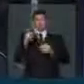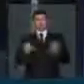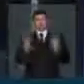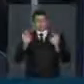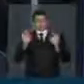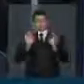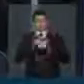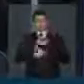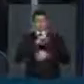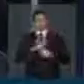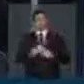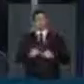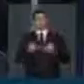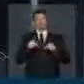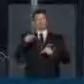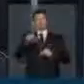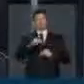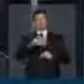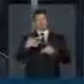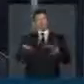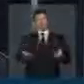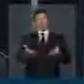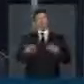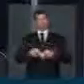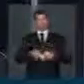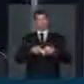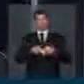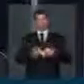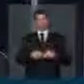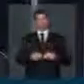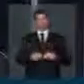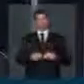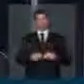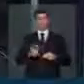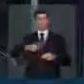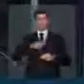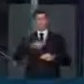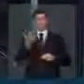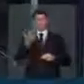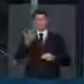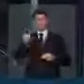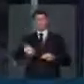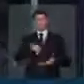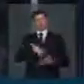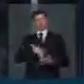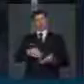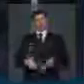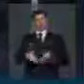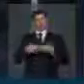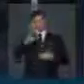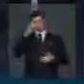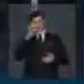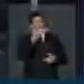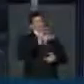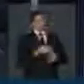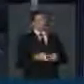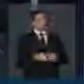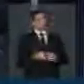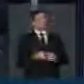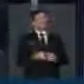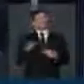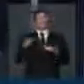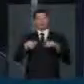concluir, desse tipo de plano de saúde. Por isso, senhor presidente, nós queríamos dessa tribuna pedir a Vossa Excelência,